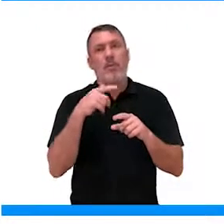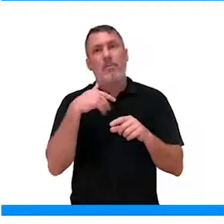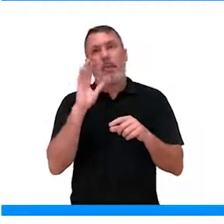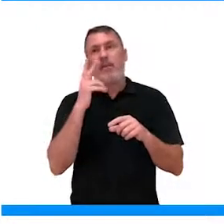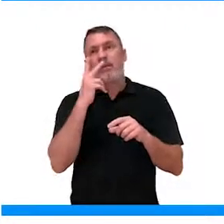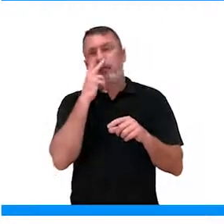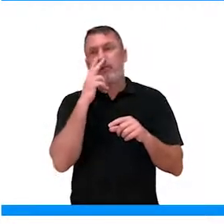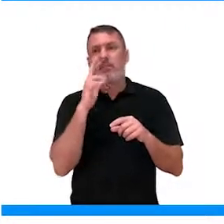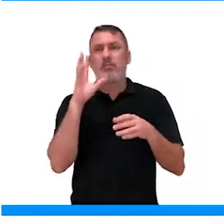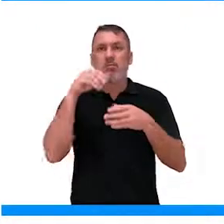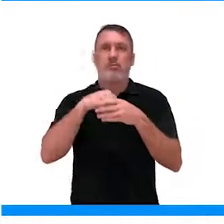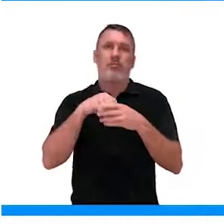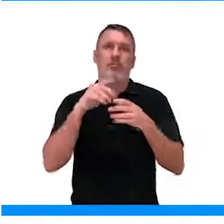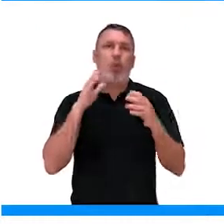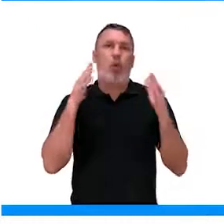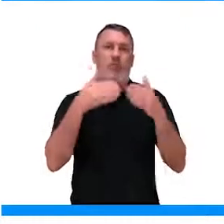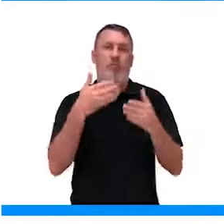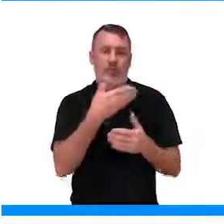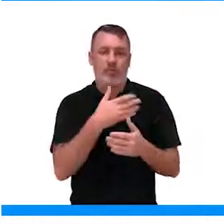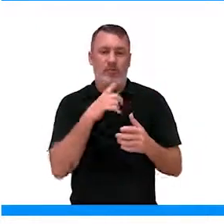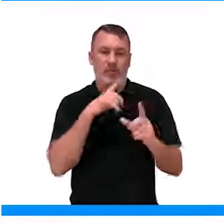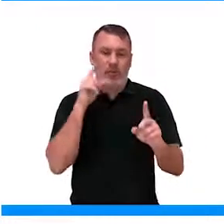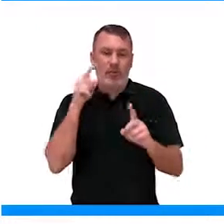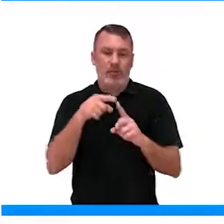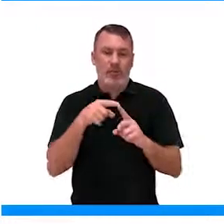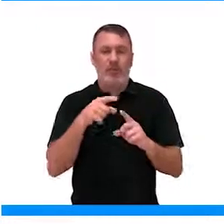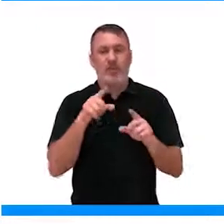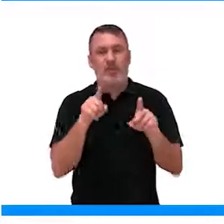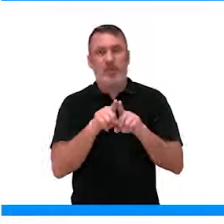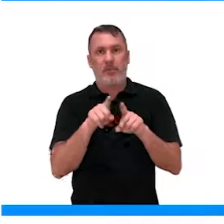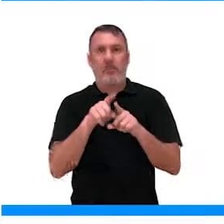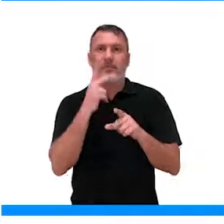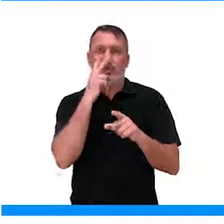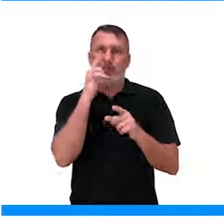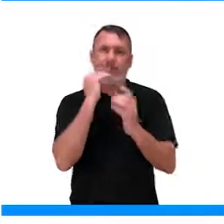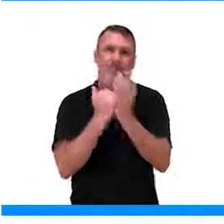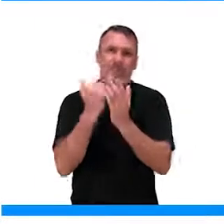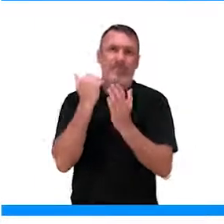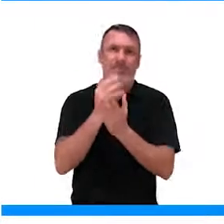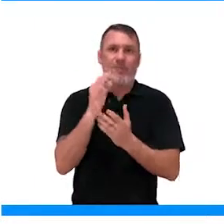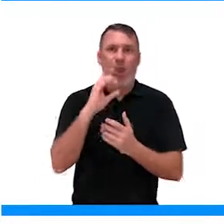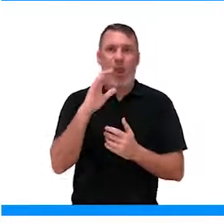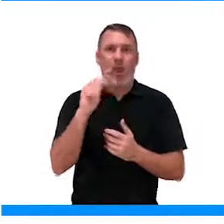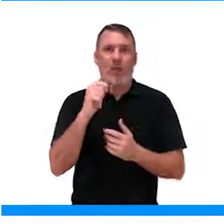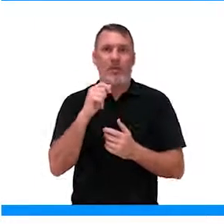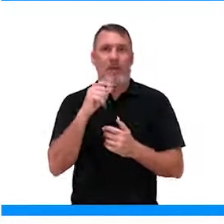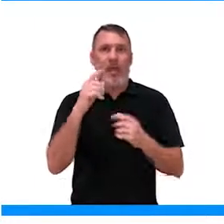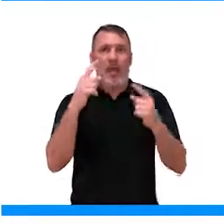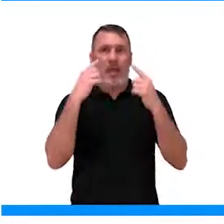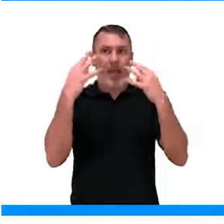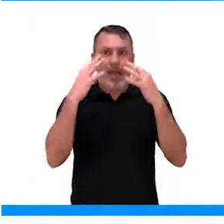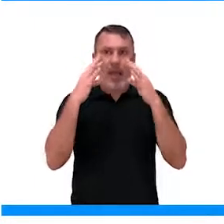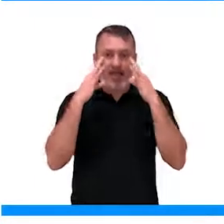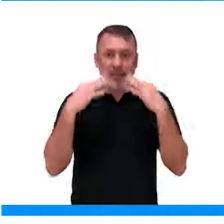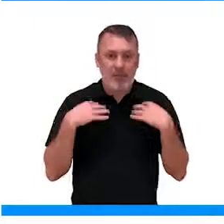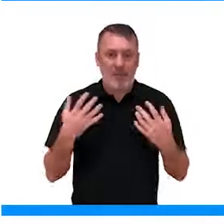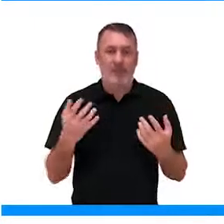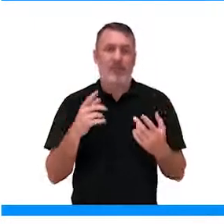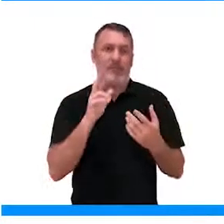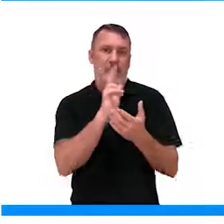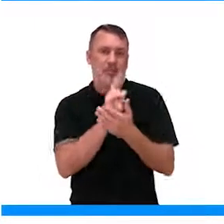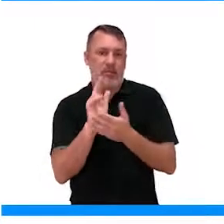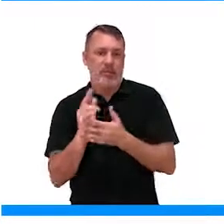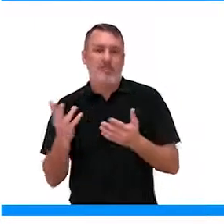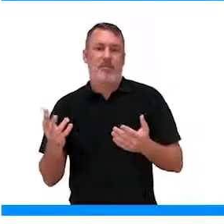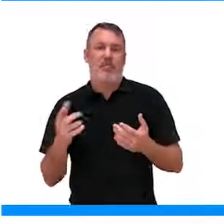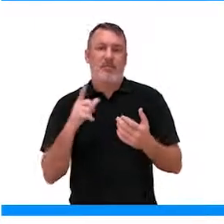também a uma questão mais conotativa, né? Mas também apelativa, né? Tá querendo chamar a sua atenção. Repare